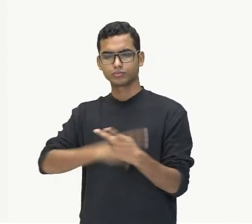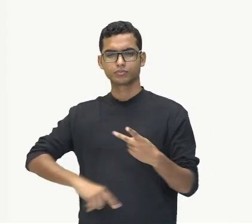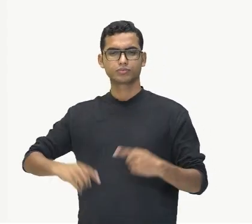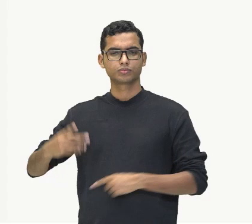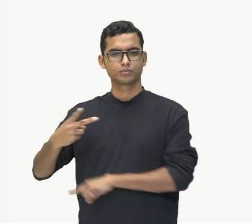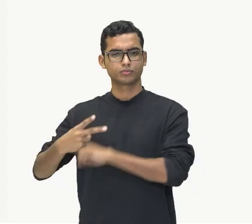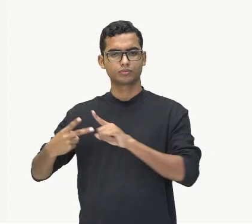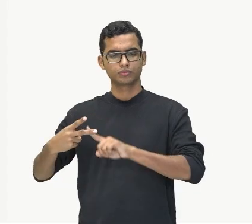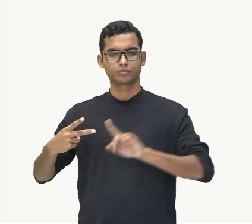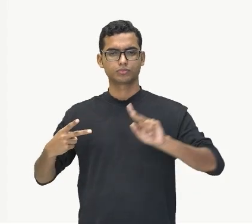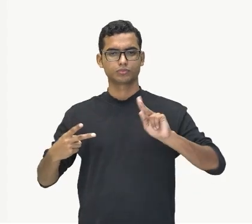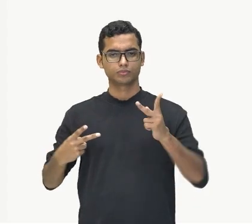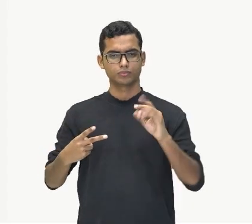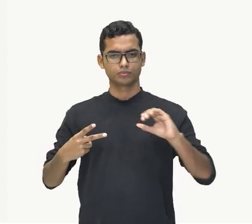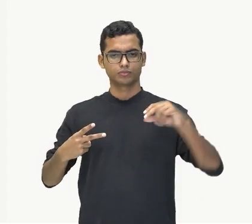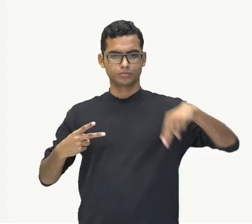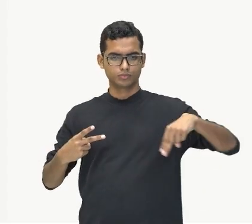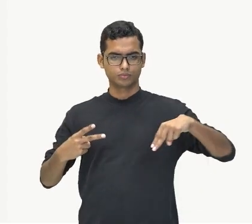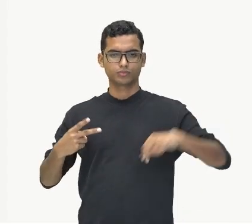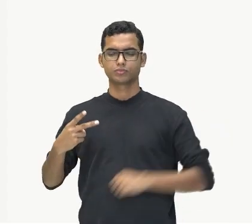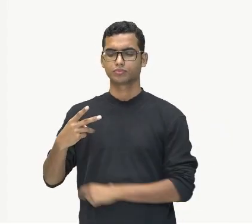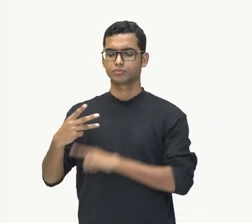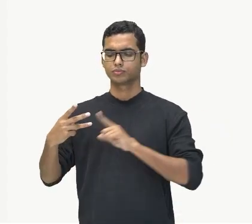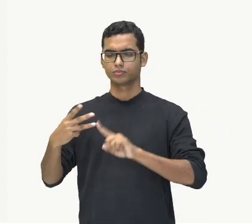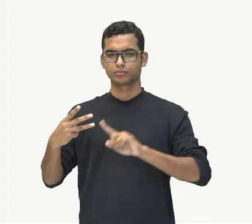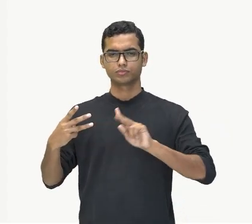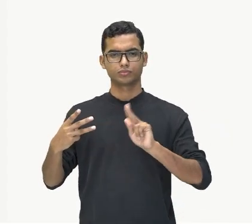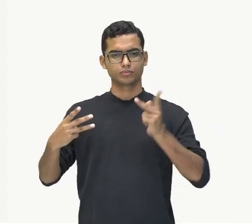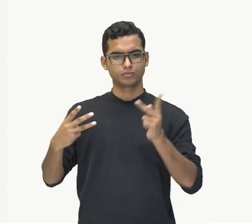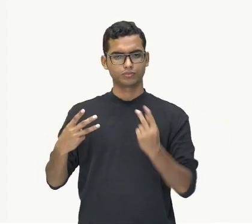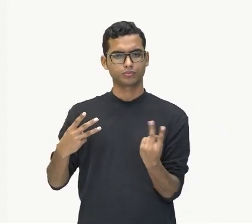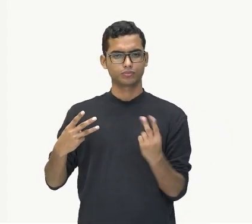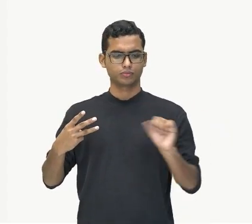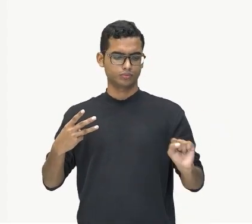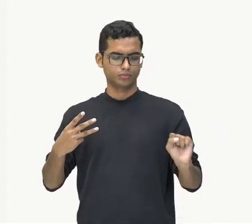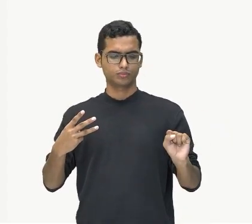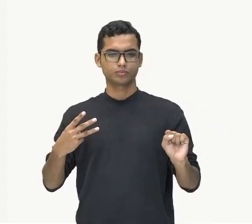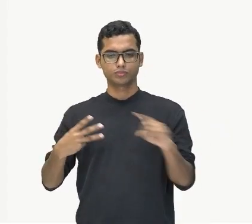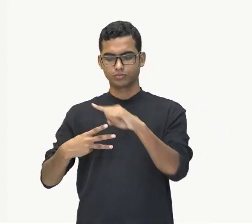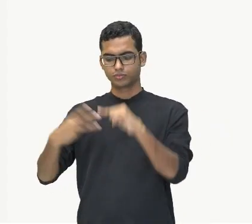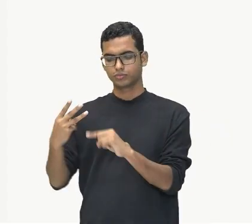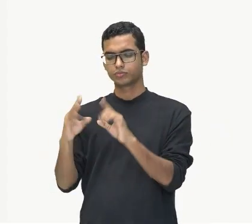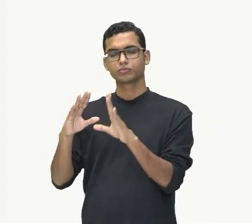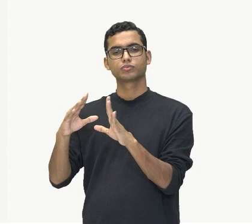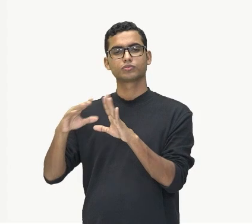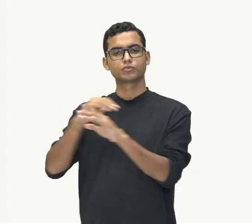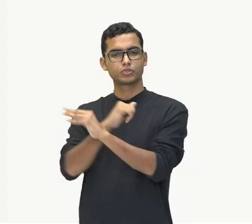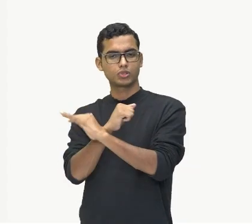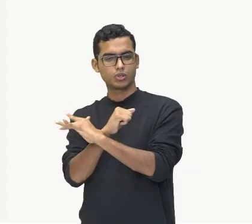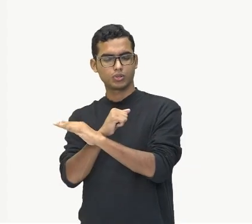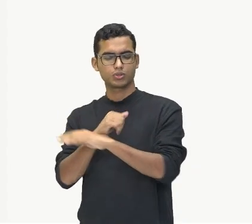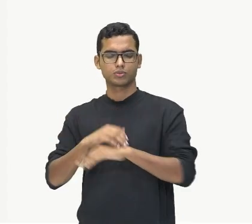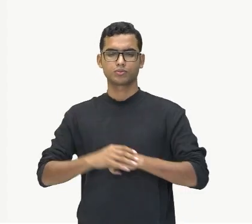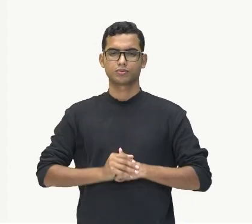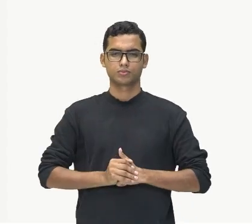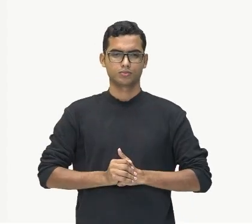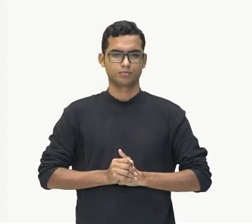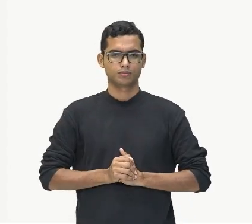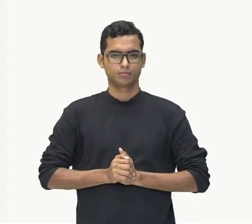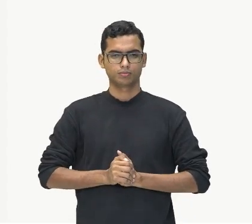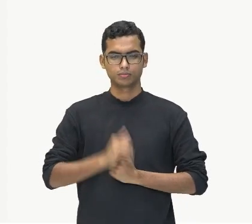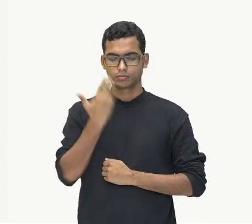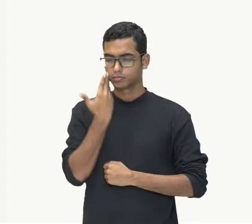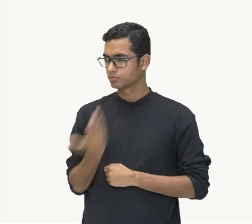tenho o ácido cianídrico e eu tenho o ácido sulfídrico. Olha